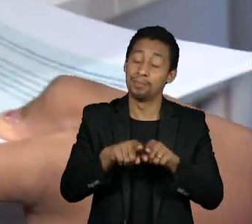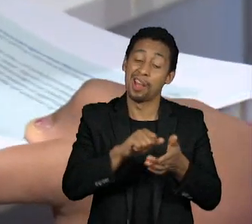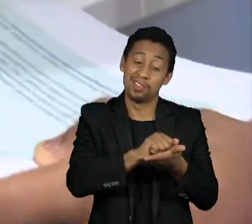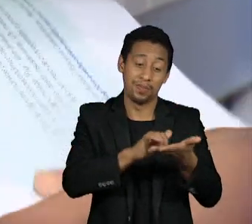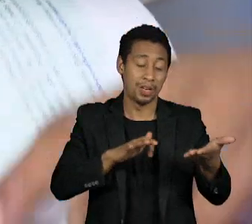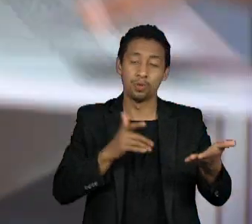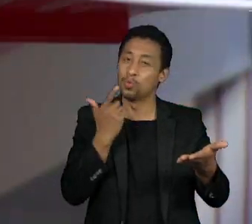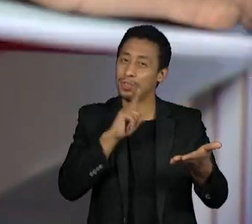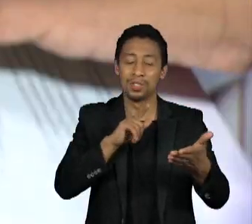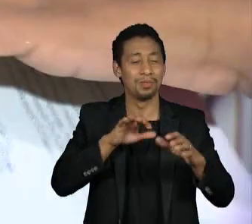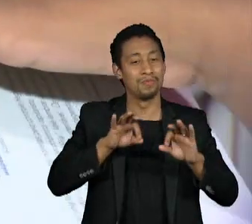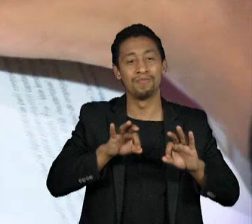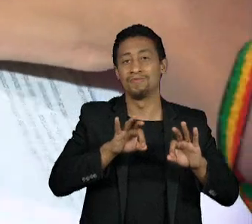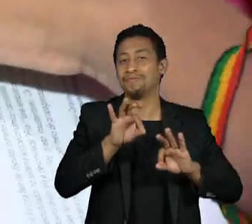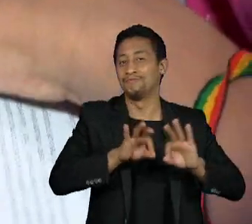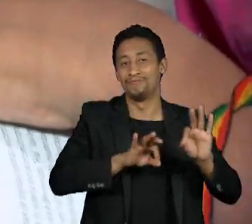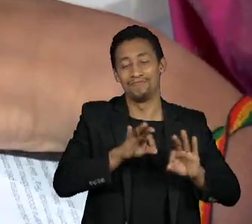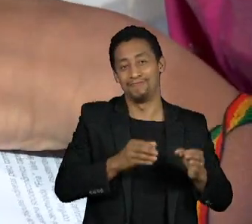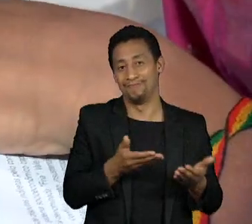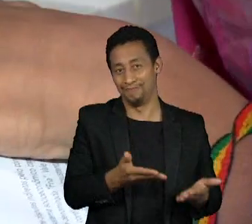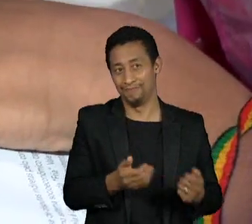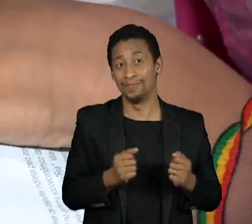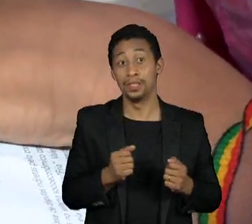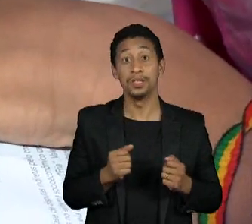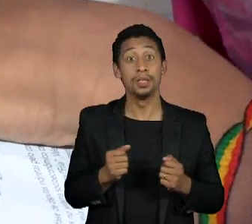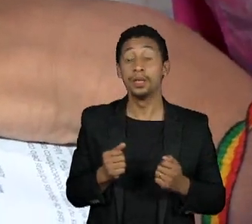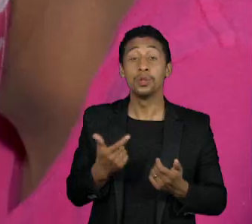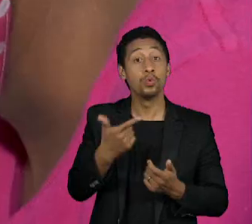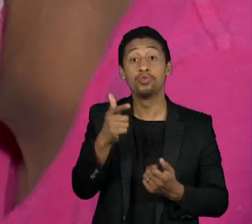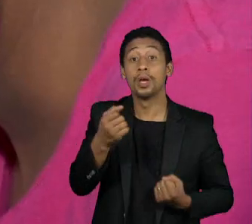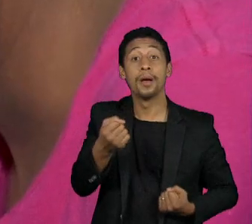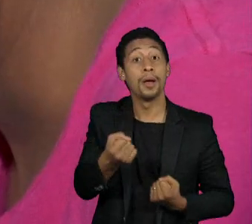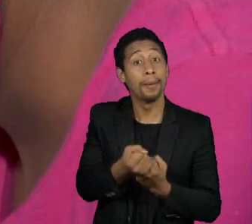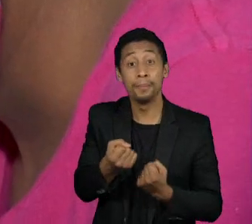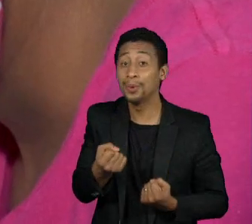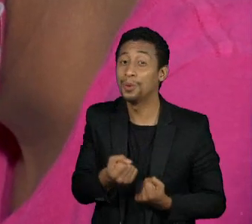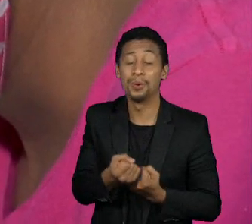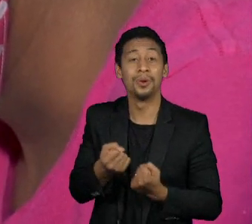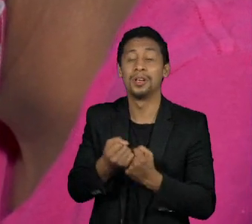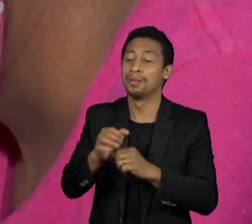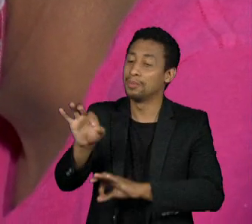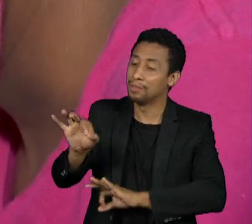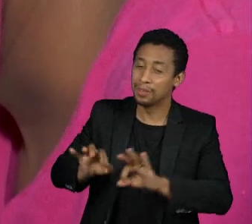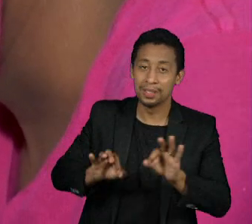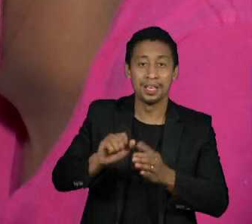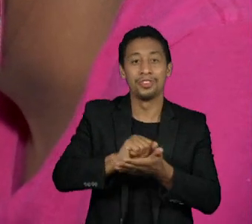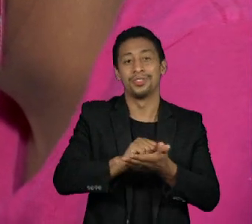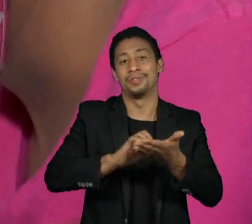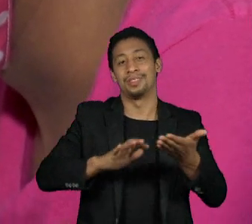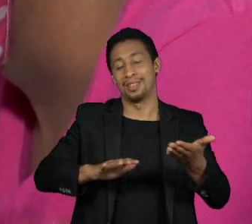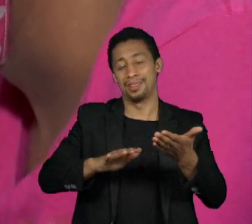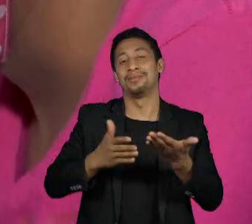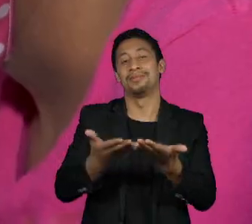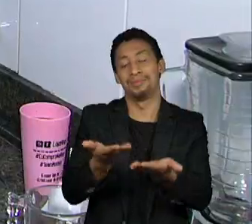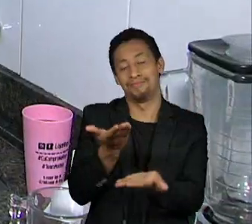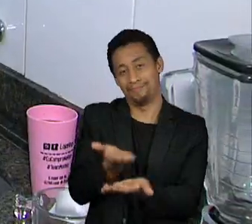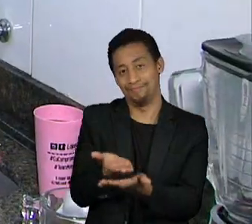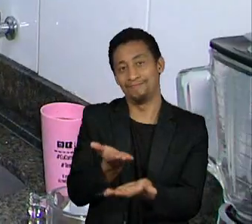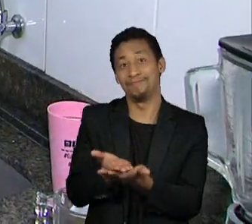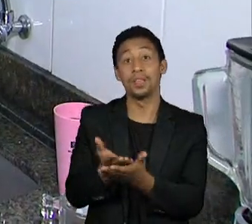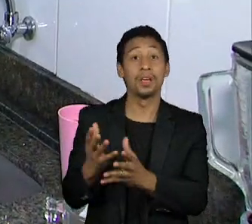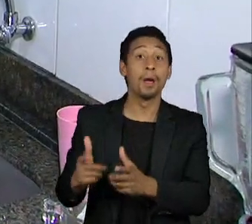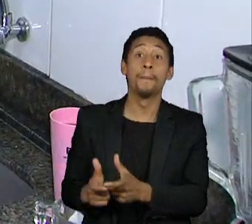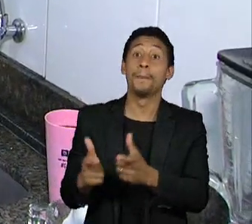escolares. Além disso, elas não contaram com o apoio na execução das atividades pedagógicas e foram as que assumiram